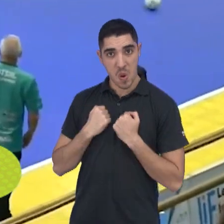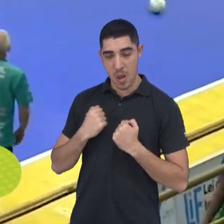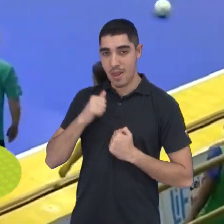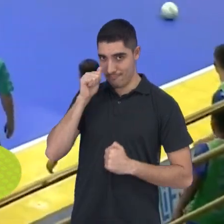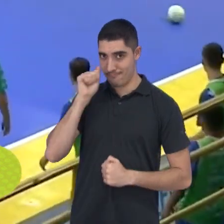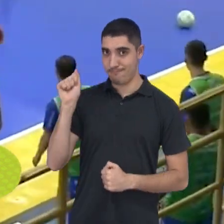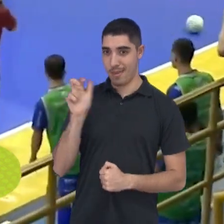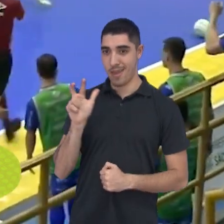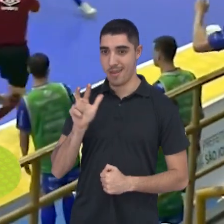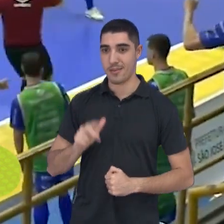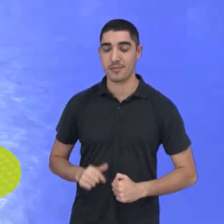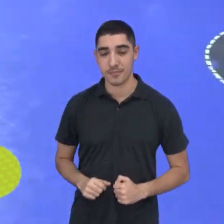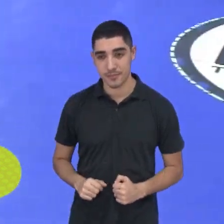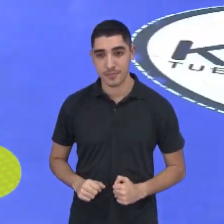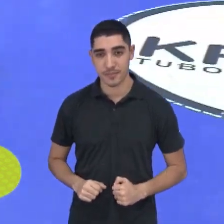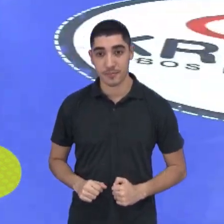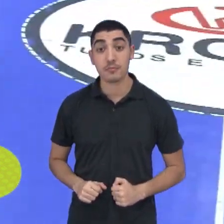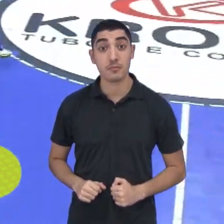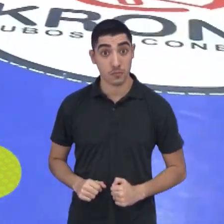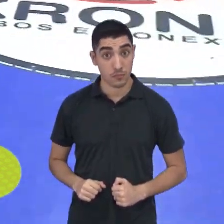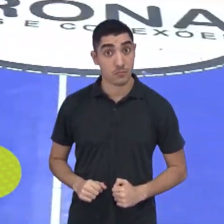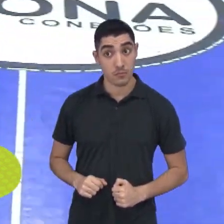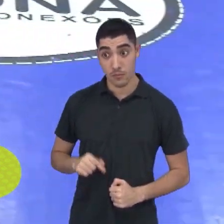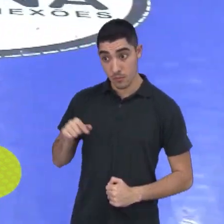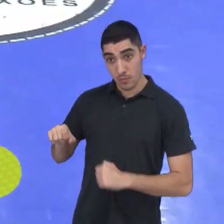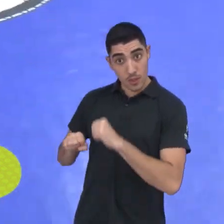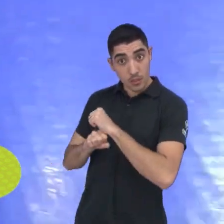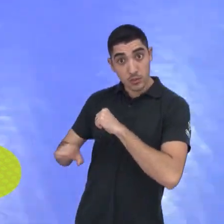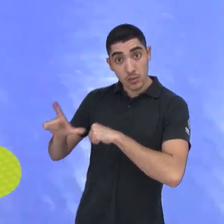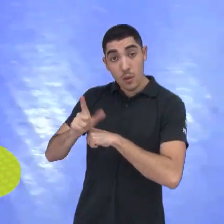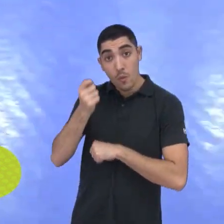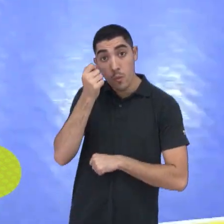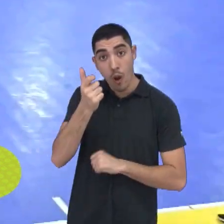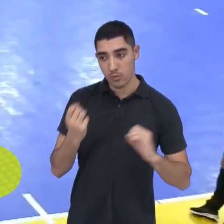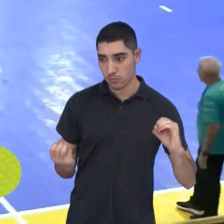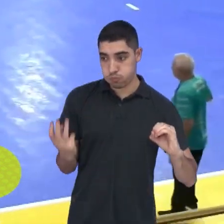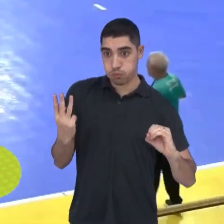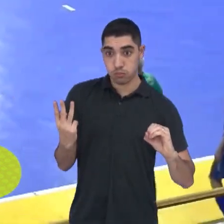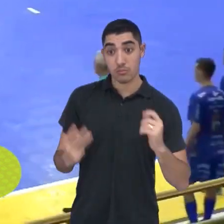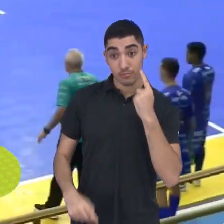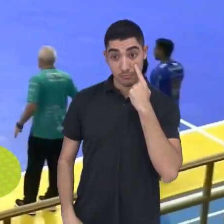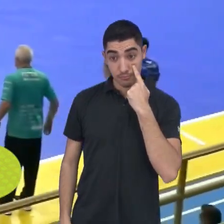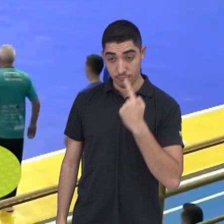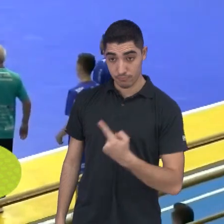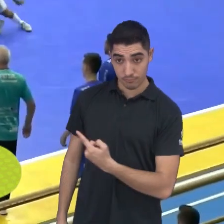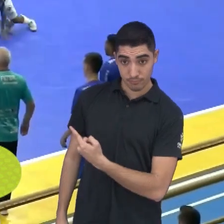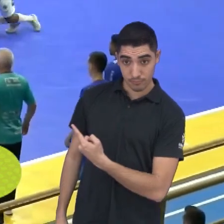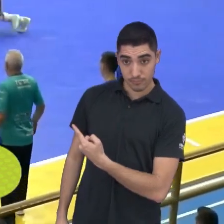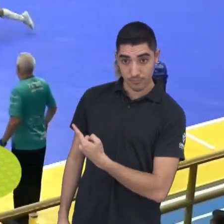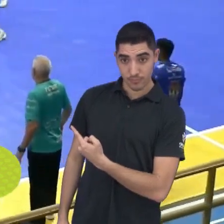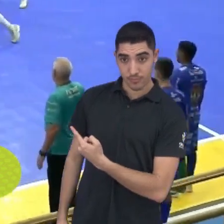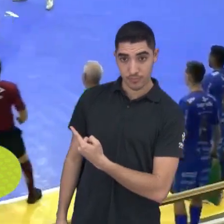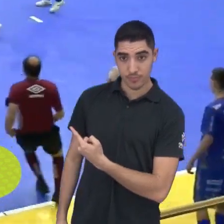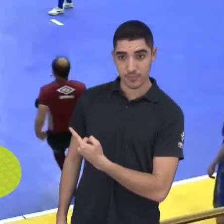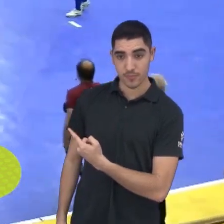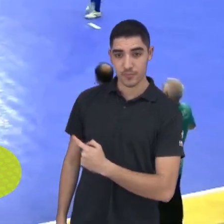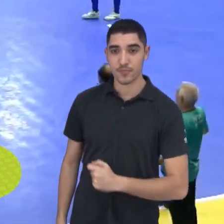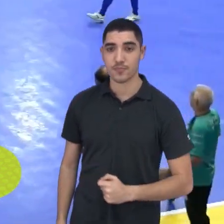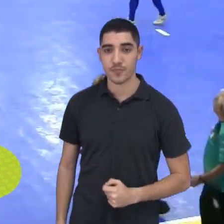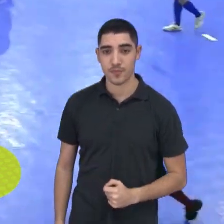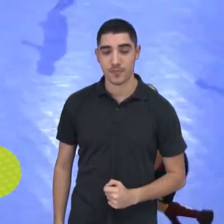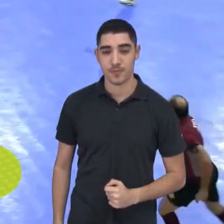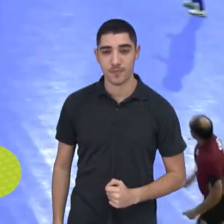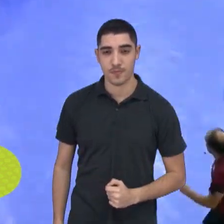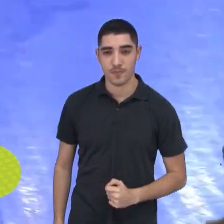goleiro catarinense. Os catarinenses poderiam ter feito o terceiro nesse lance. Na roubada de bola de Darici, ele tocou